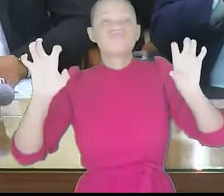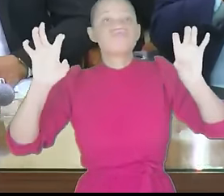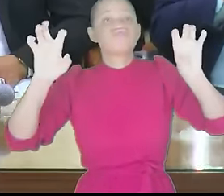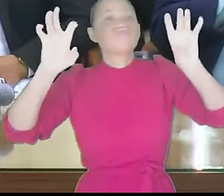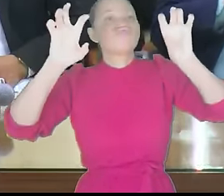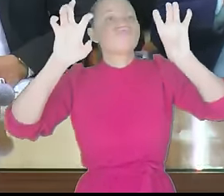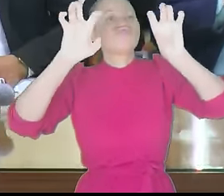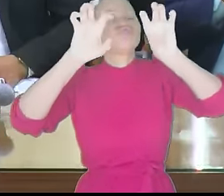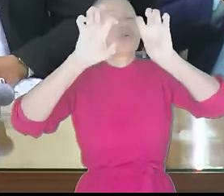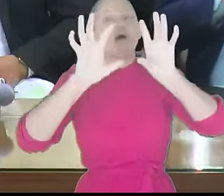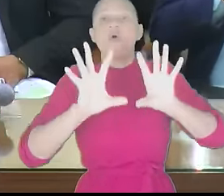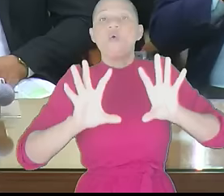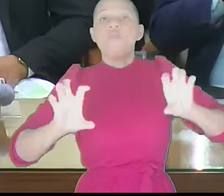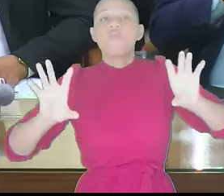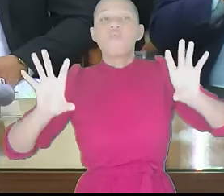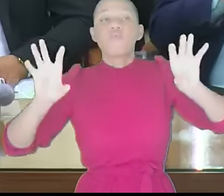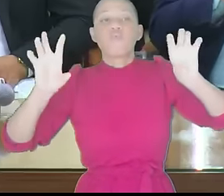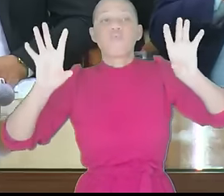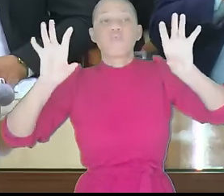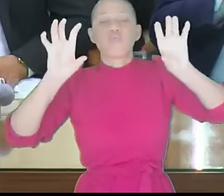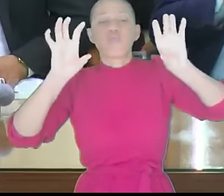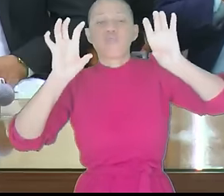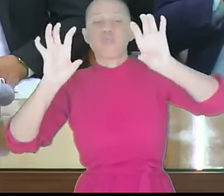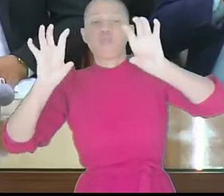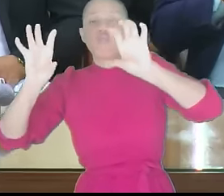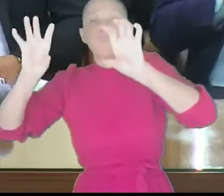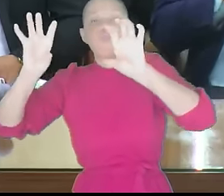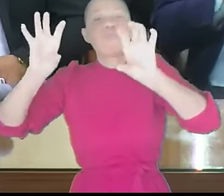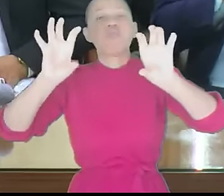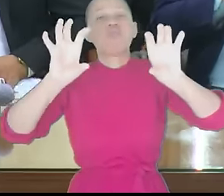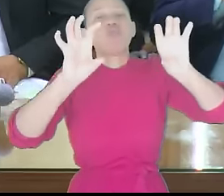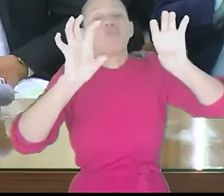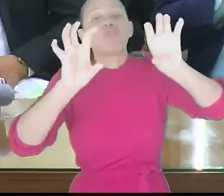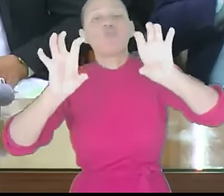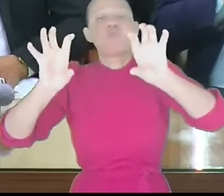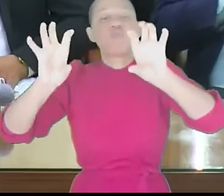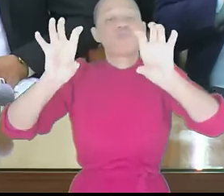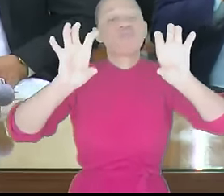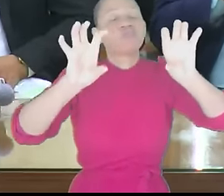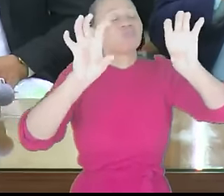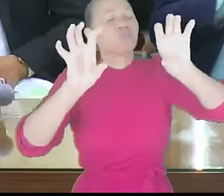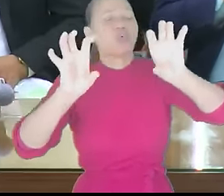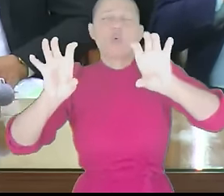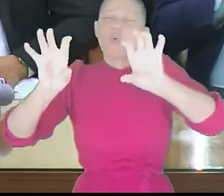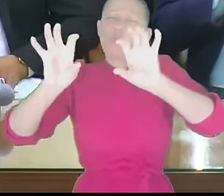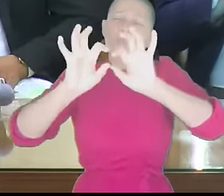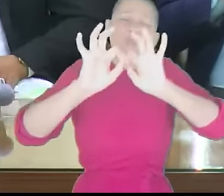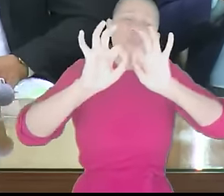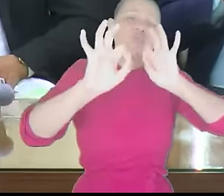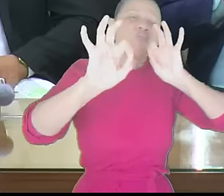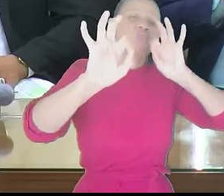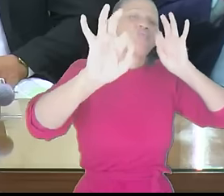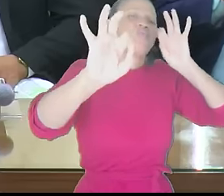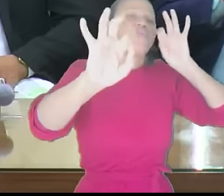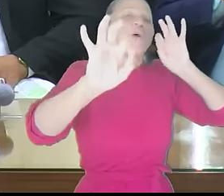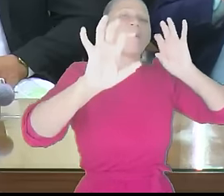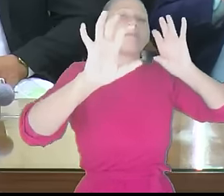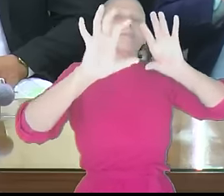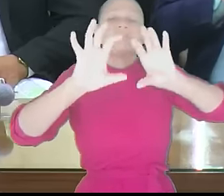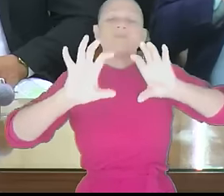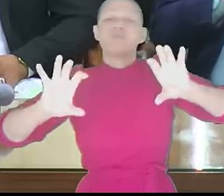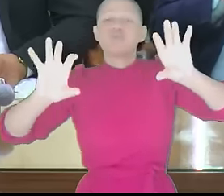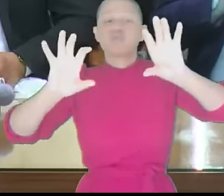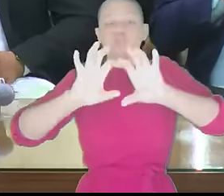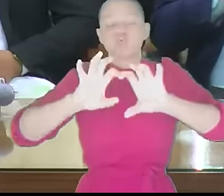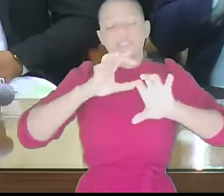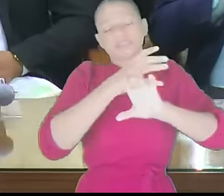essas nuvens, elas voam. Essas nuvens, elas vão longe. Vão bater no alto sertão da